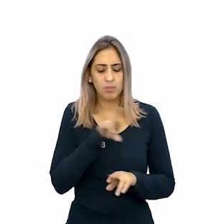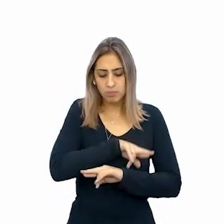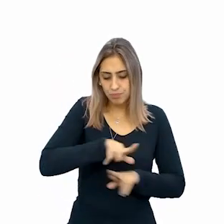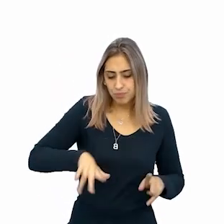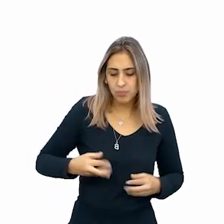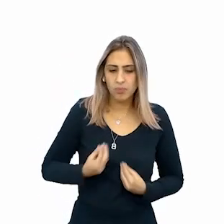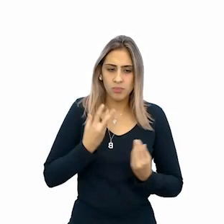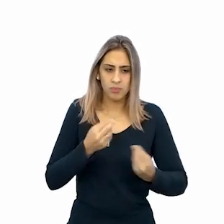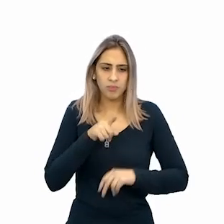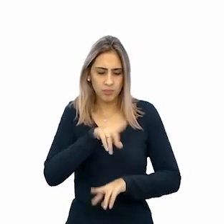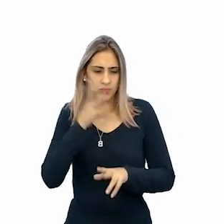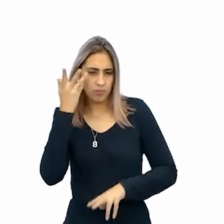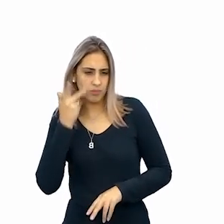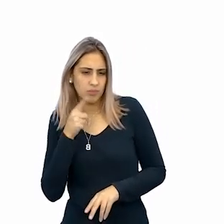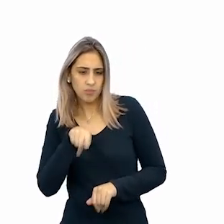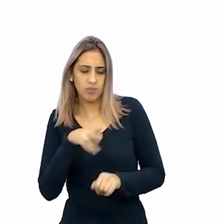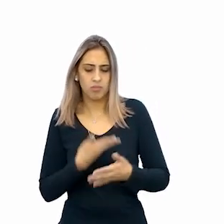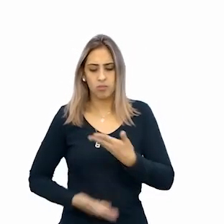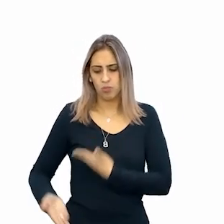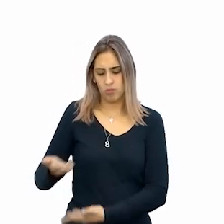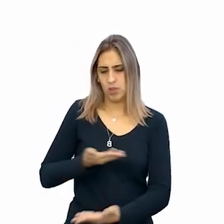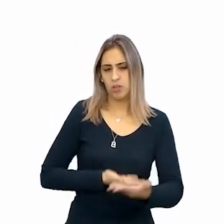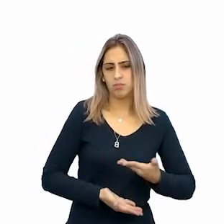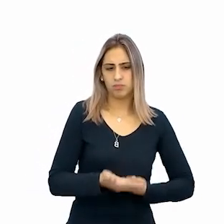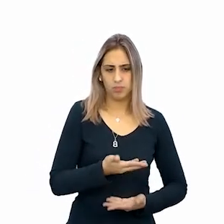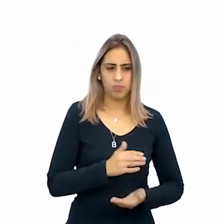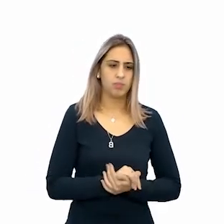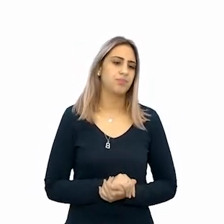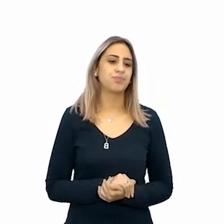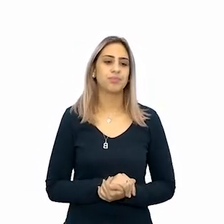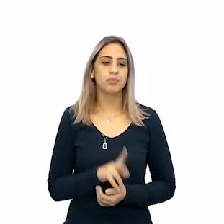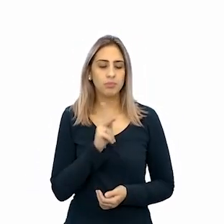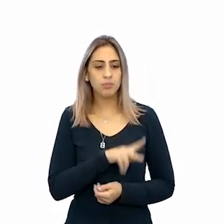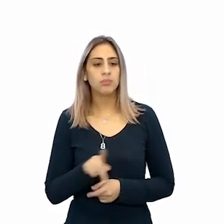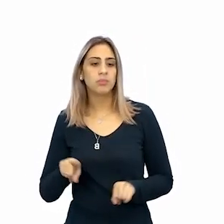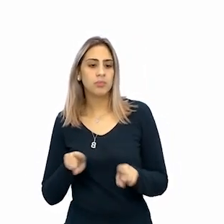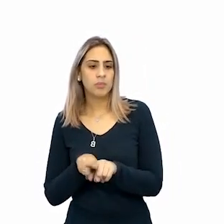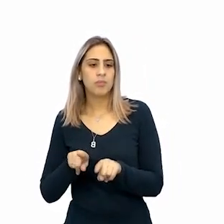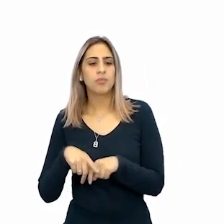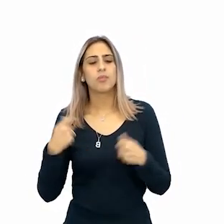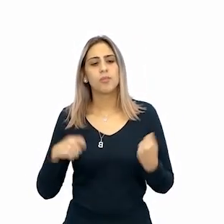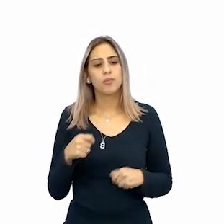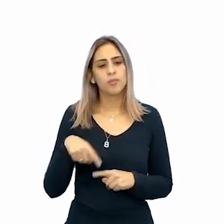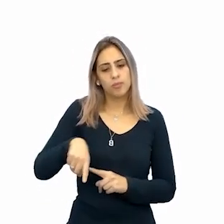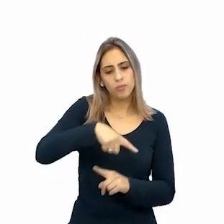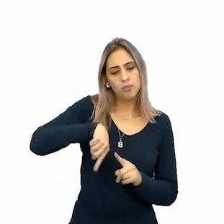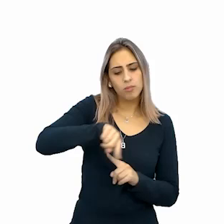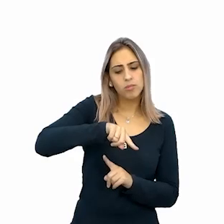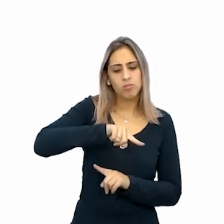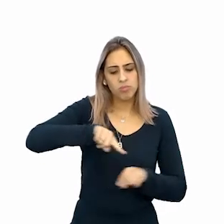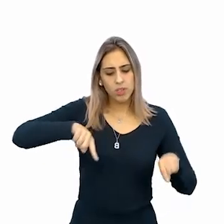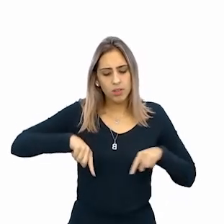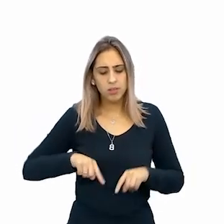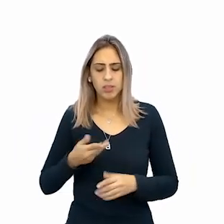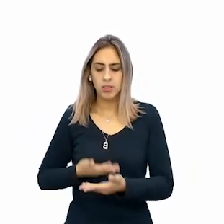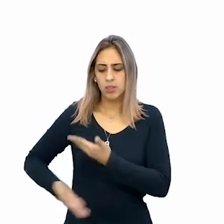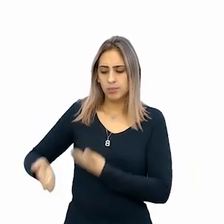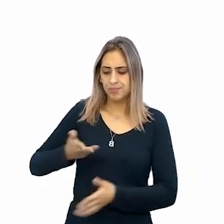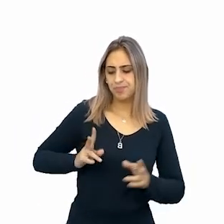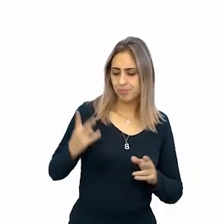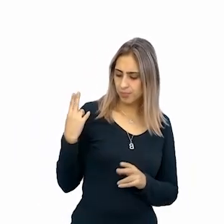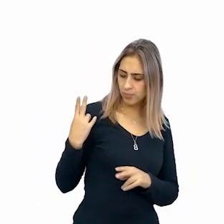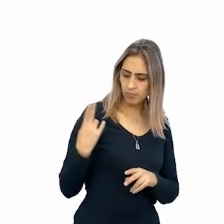sobre esses animais sejam compartilhadas. O professor também deve circular pela sala, ajudando as duplas